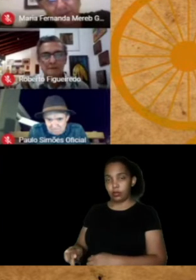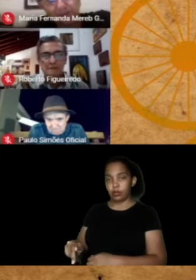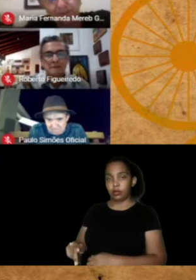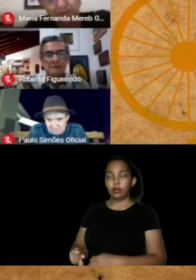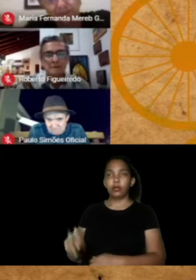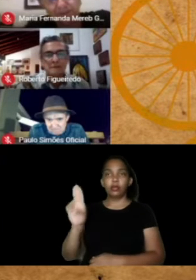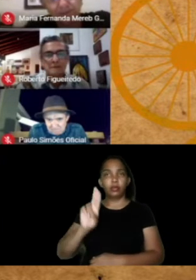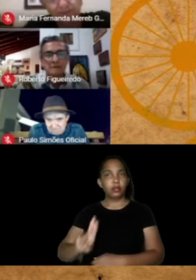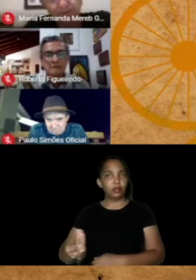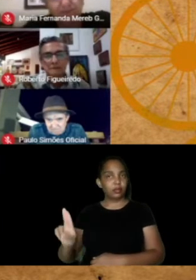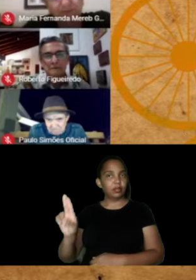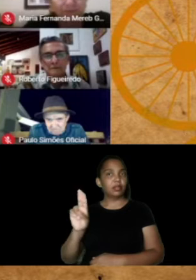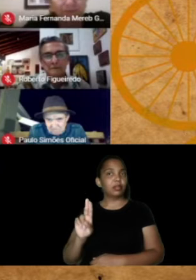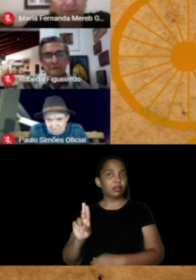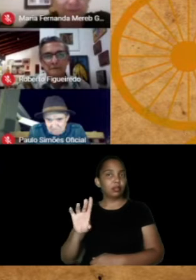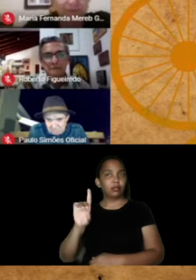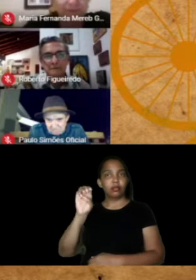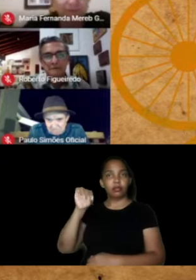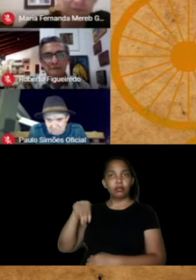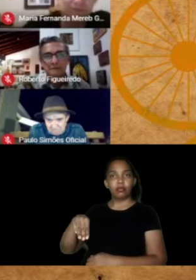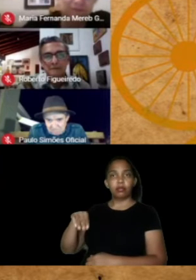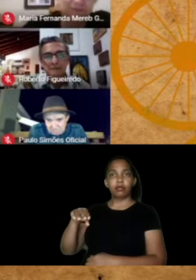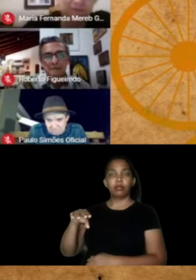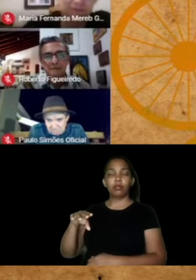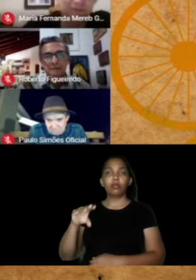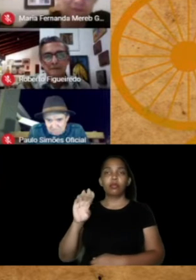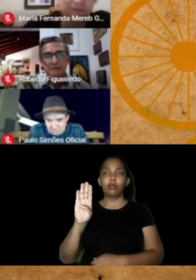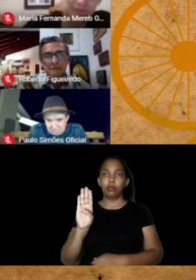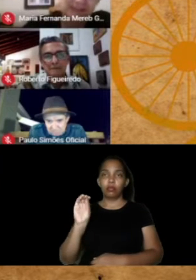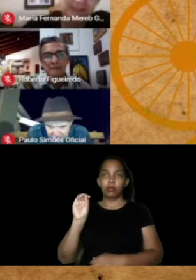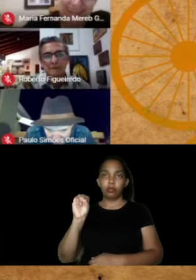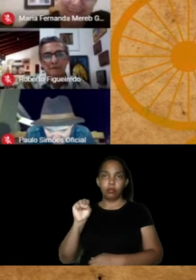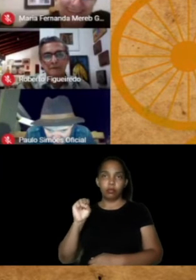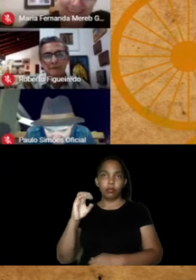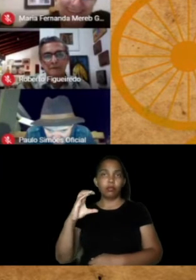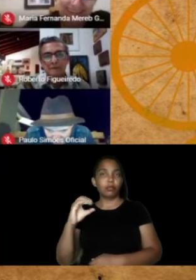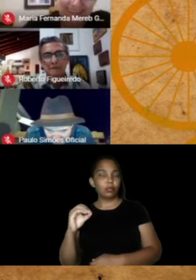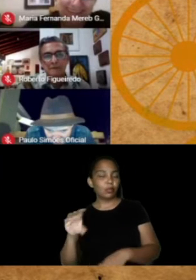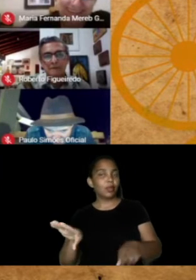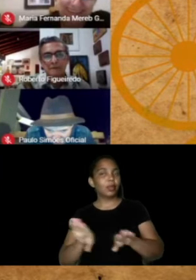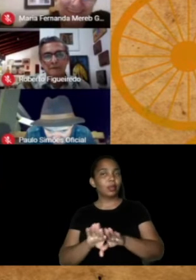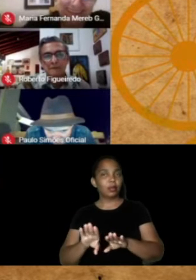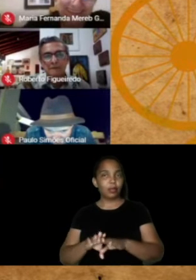da Universidade Católica Dom Bosco, dirigente do grupo de teatro